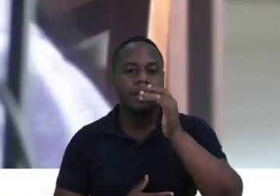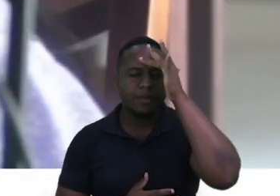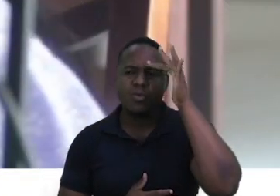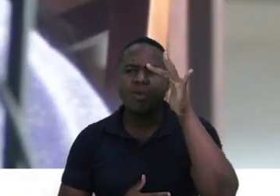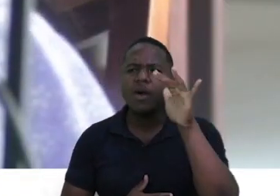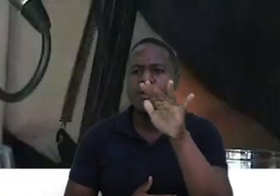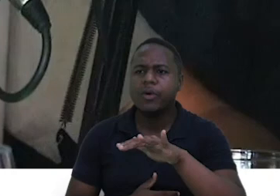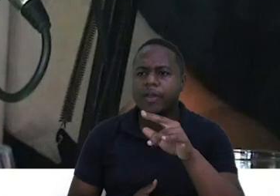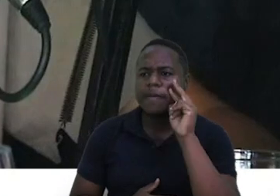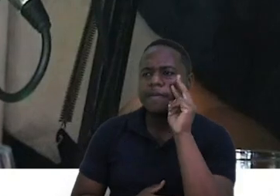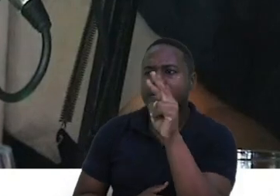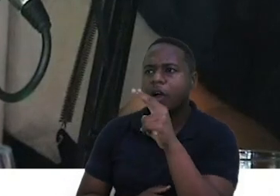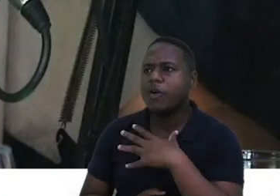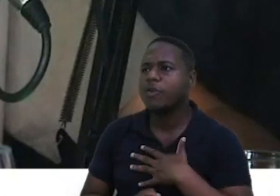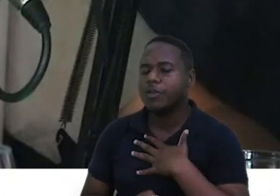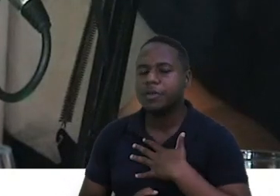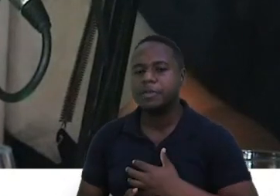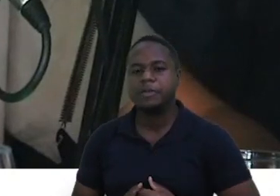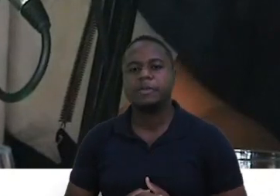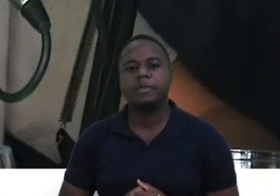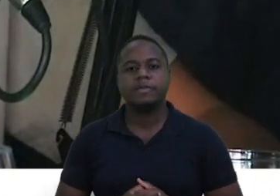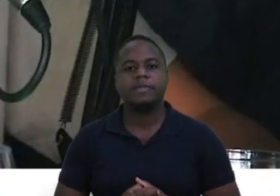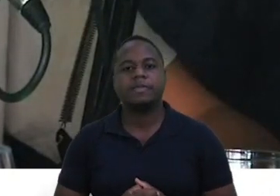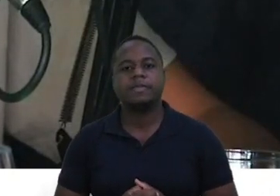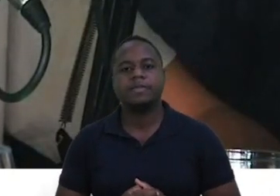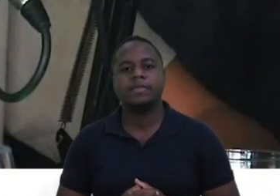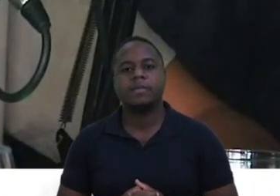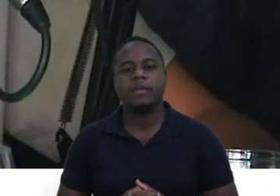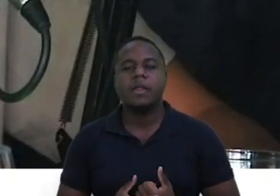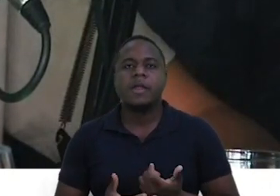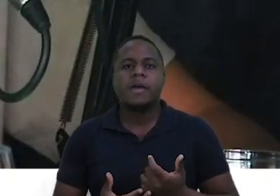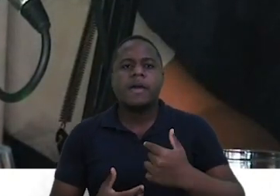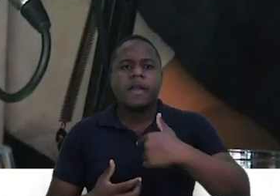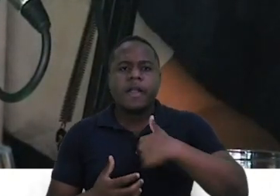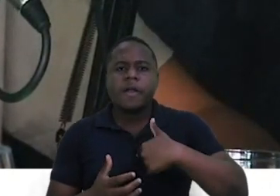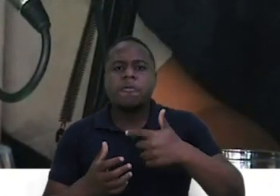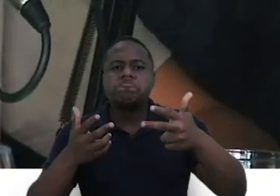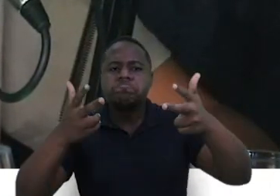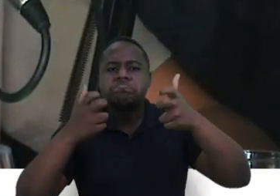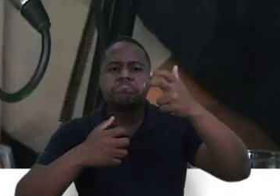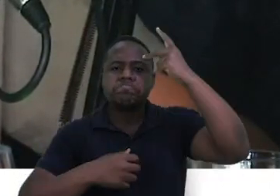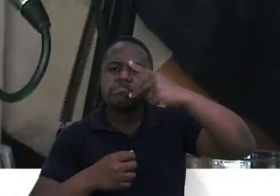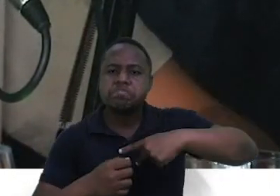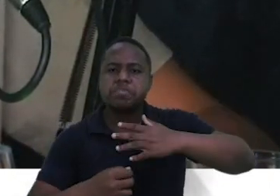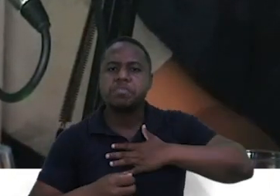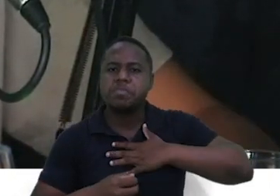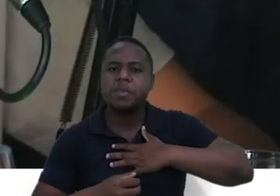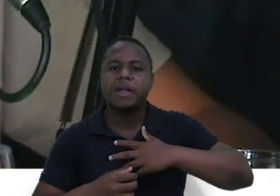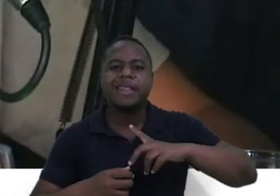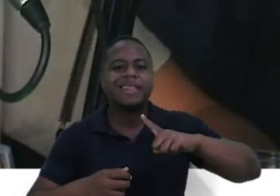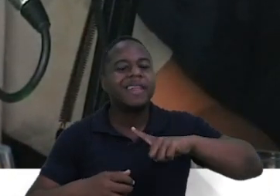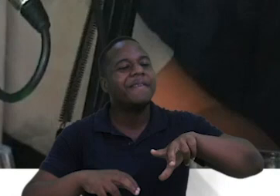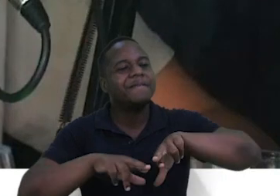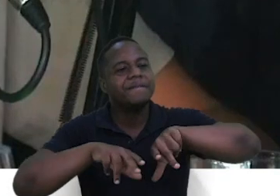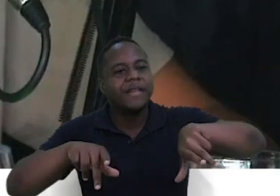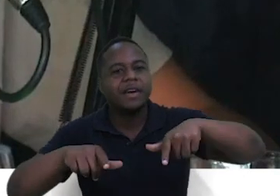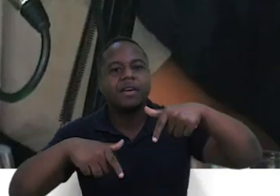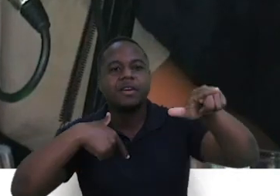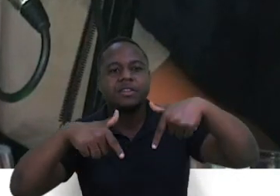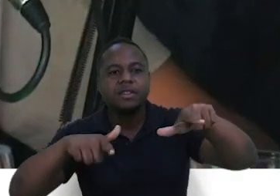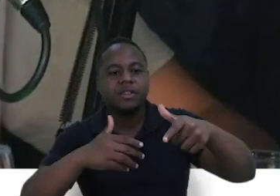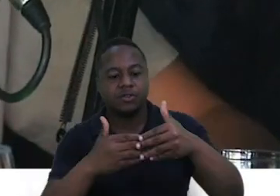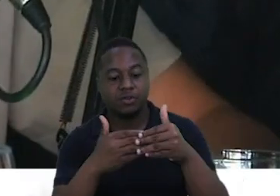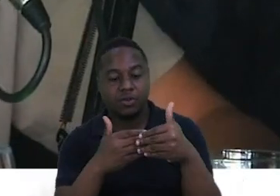pessoas? Eu sinto que passou por diversas camadas inicialmente até chegar nesse reconhecimento